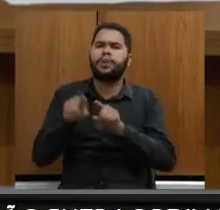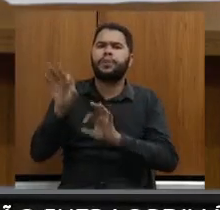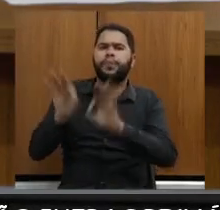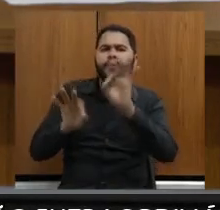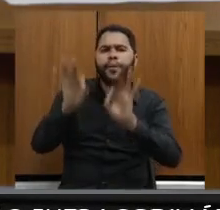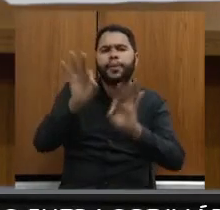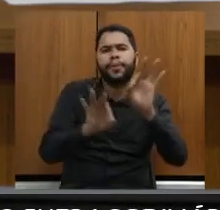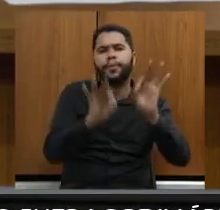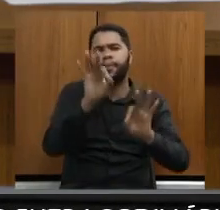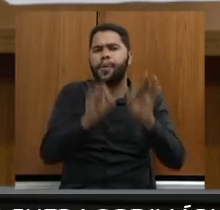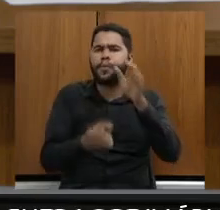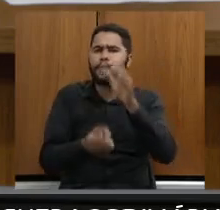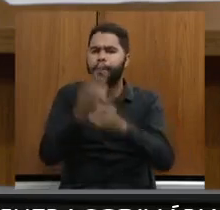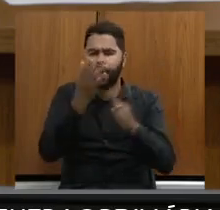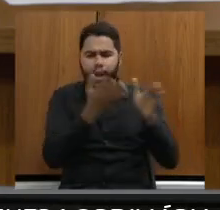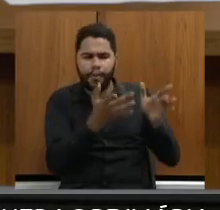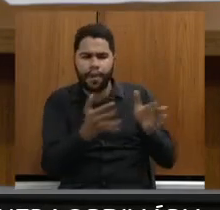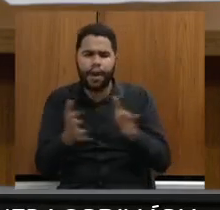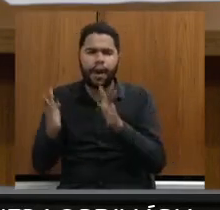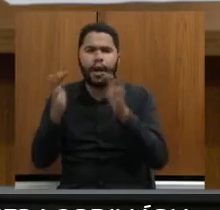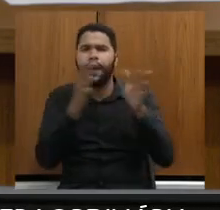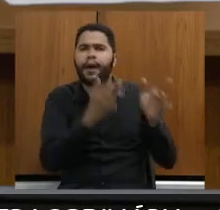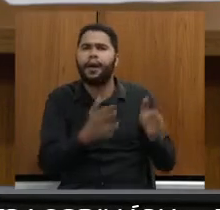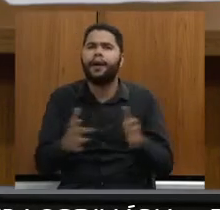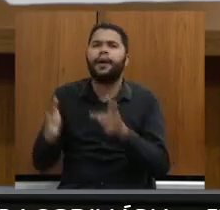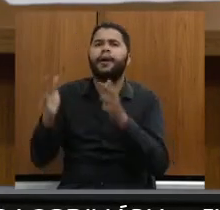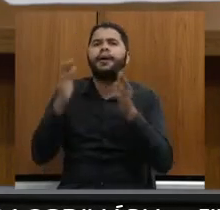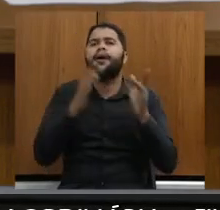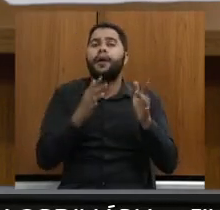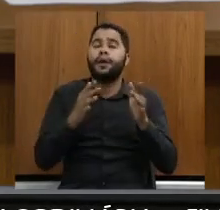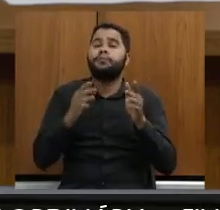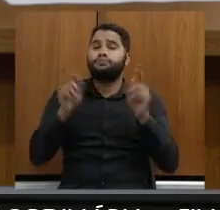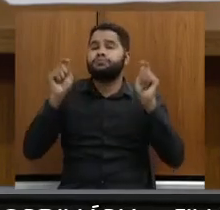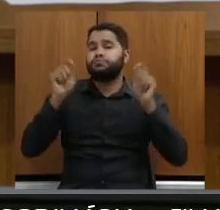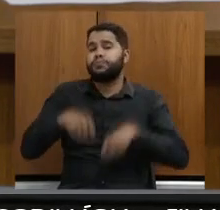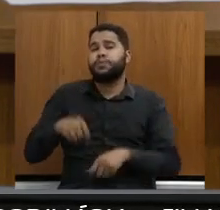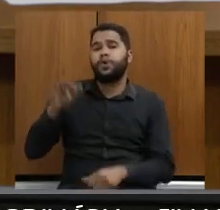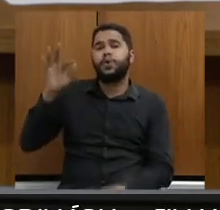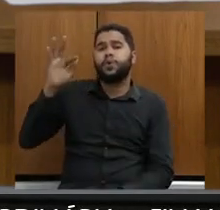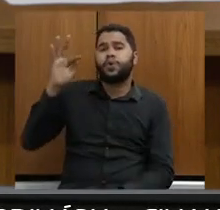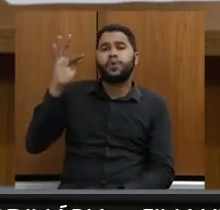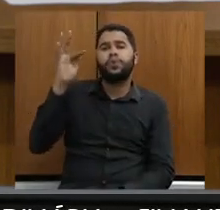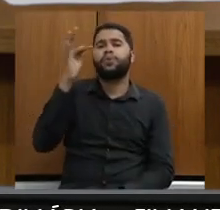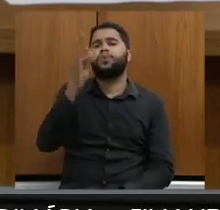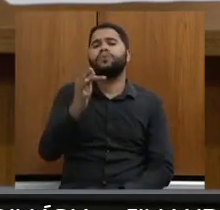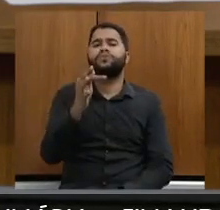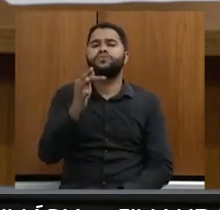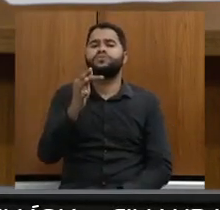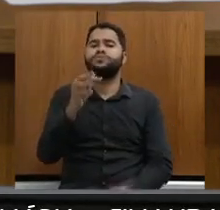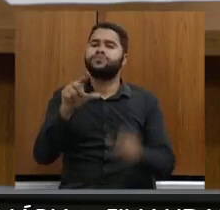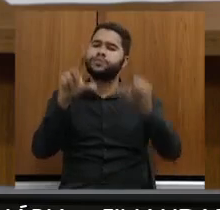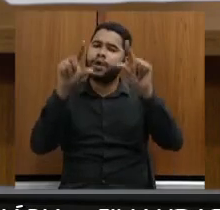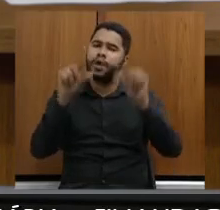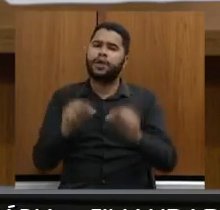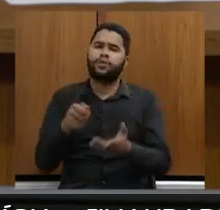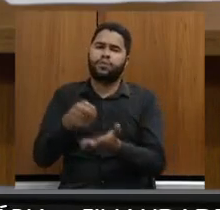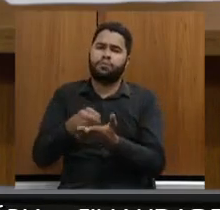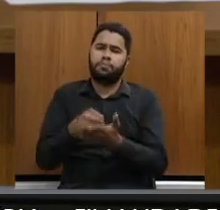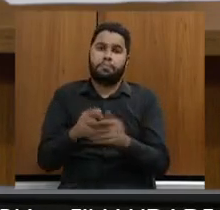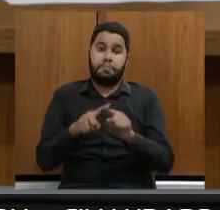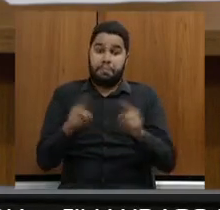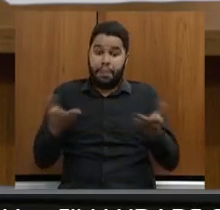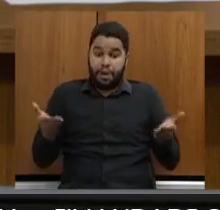boas práticas de fabricação tudo isso é um processo que pode ser no futuro a reduzir as resistências